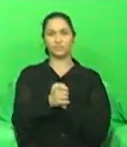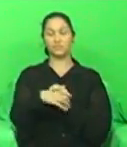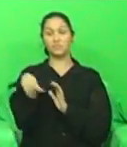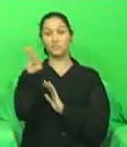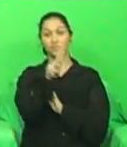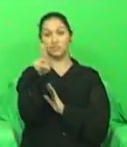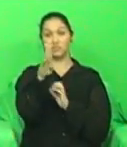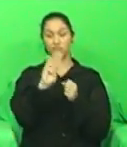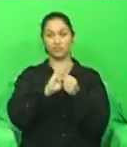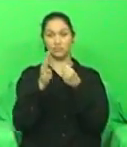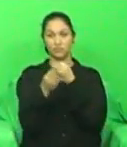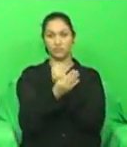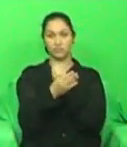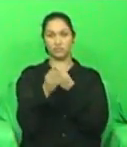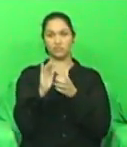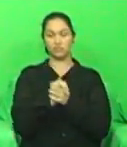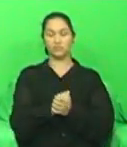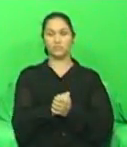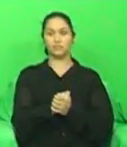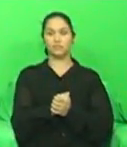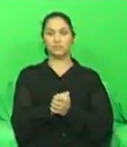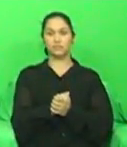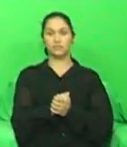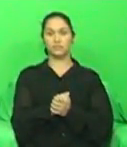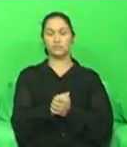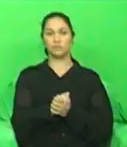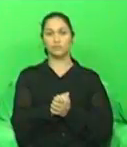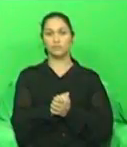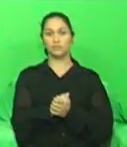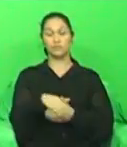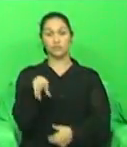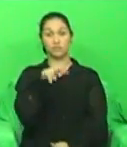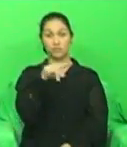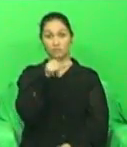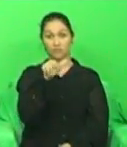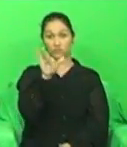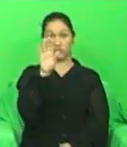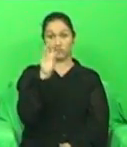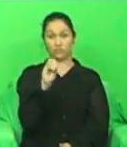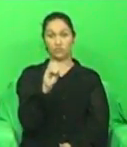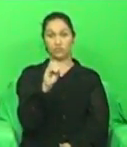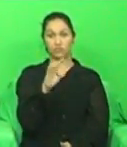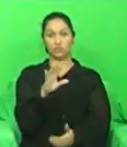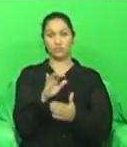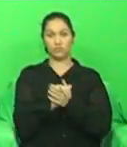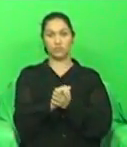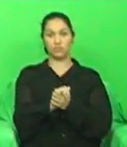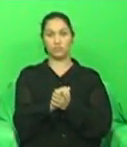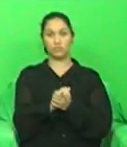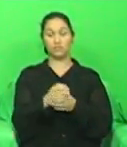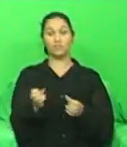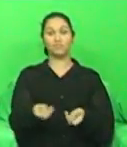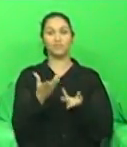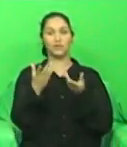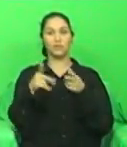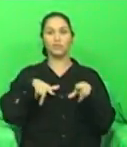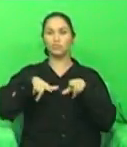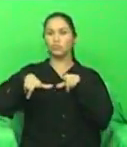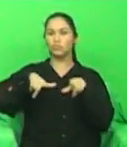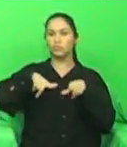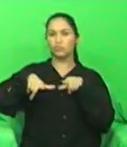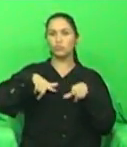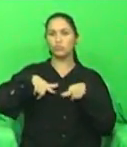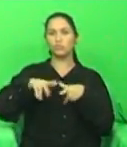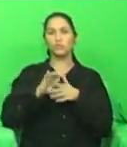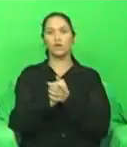bairros e com essa pretensão é o nosso amigo sai daqui é isso era um trabalho talvez demorar uns dois anos novamente mandato